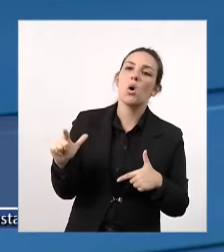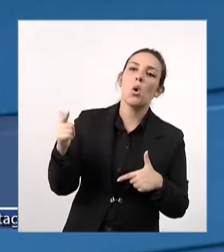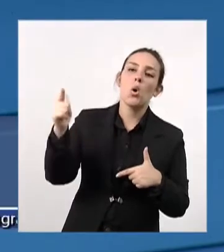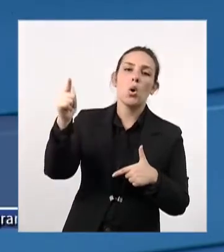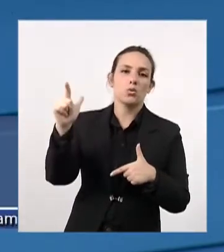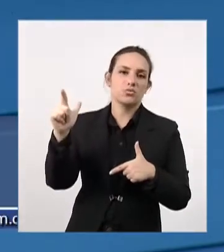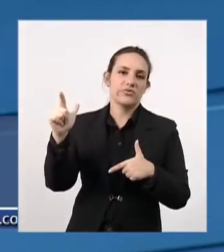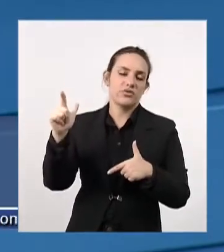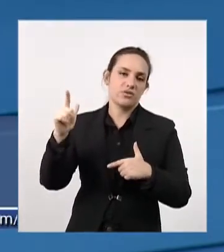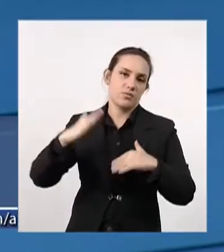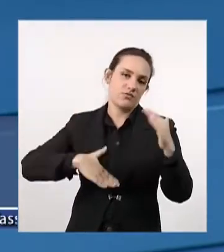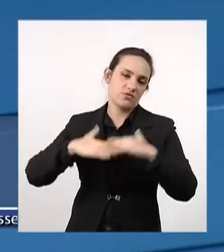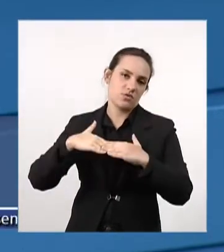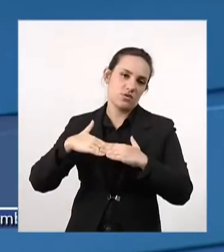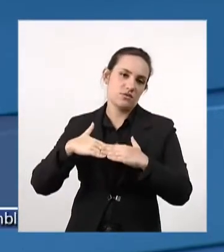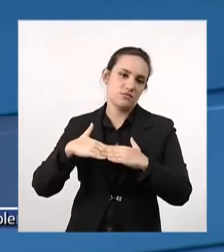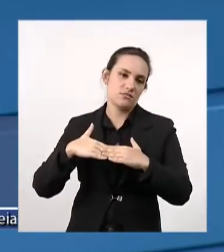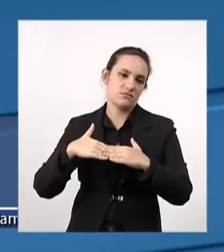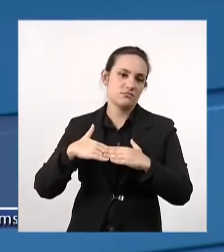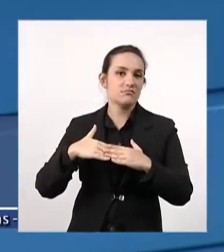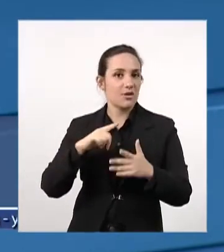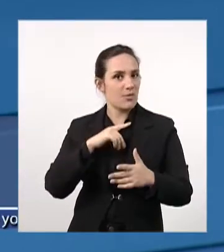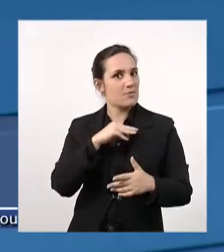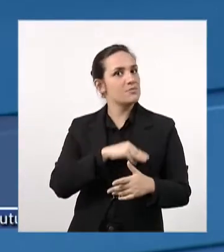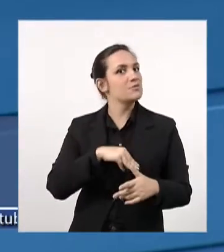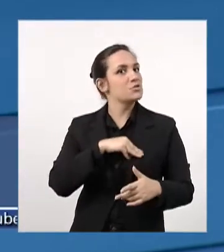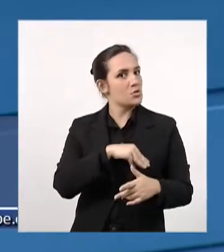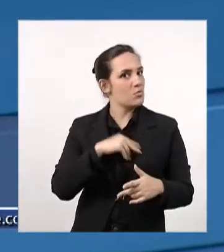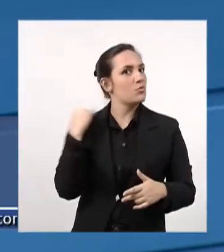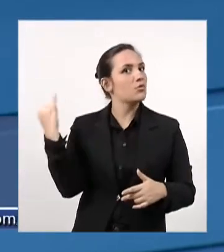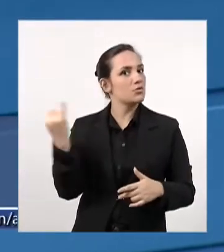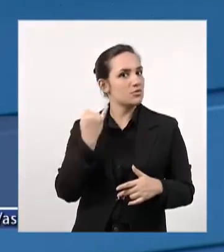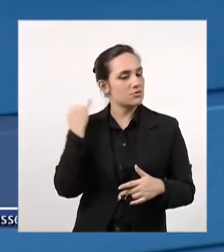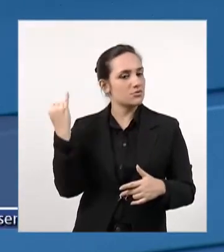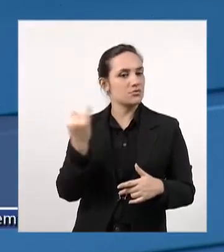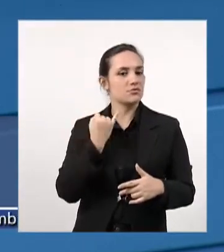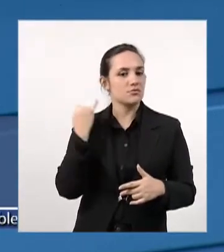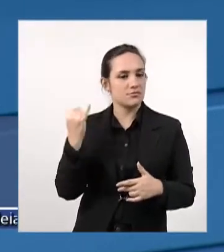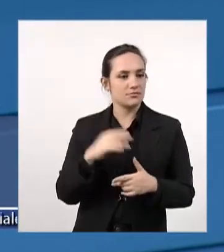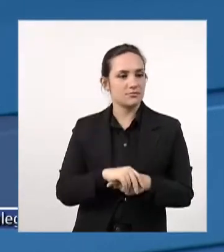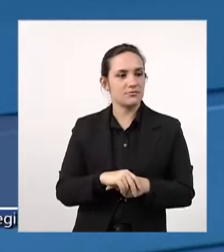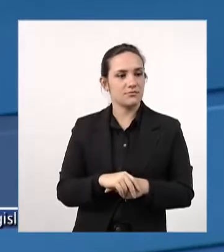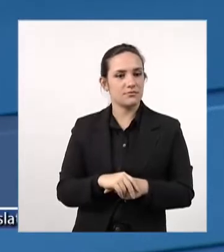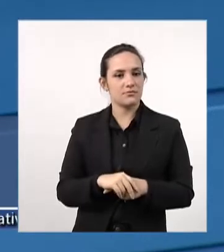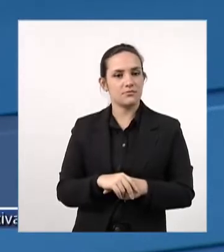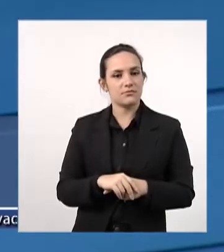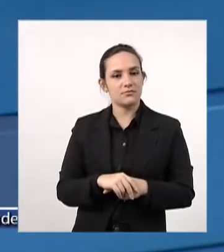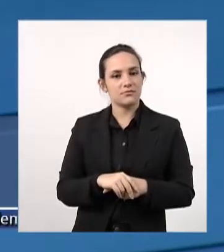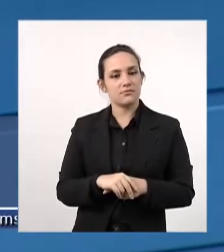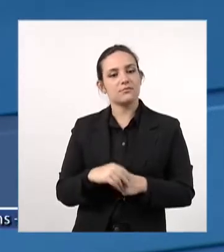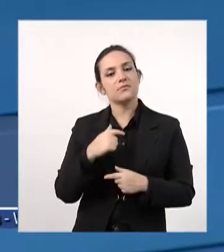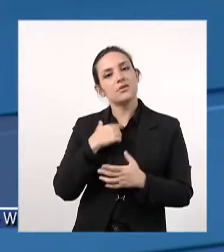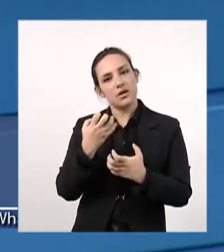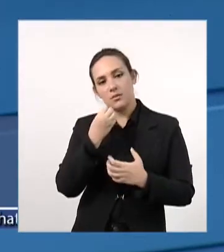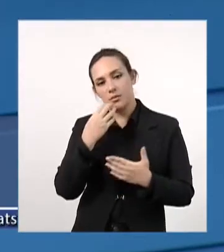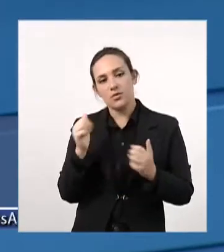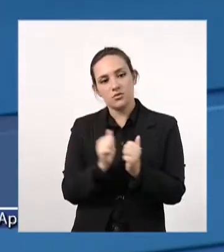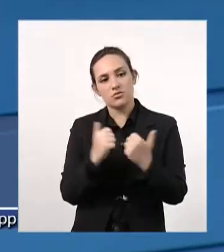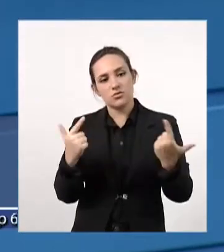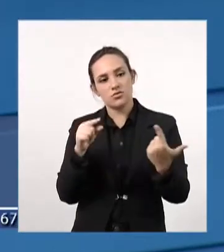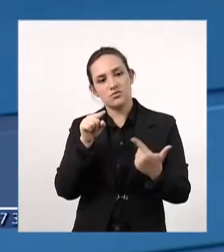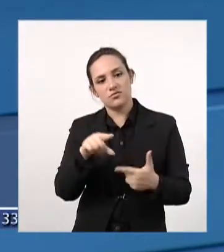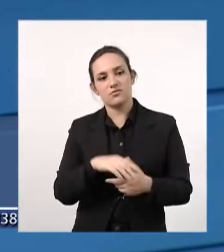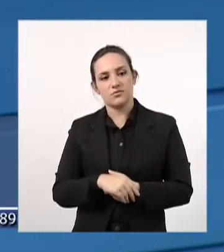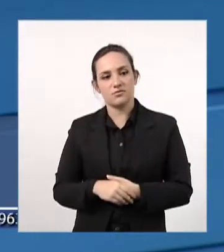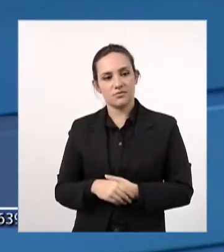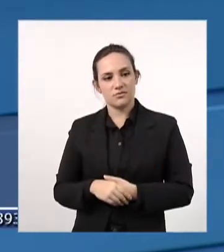com uma missão também para os sul-mato-grossenses tão importante quanto ser líder do governo. Quero desejar boa sorte